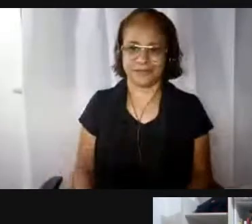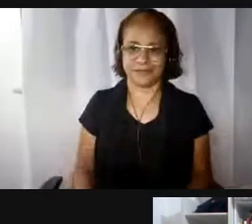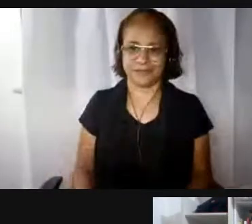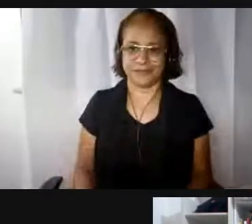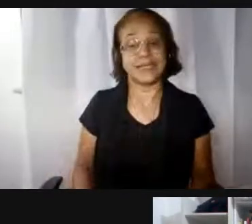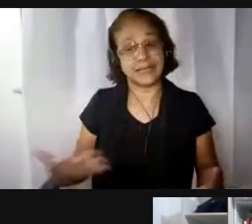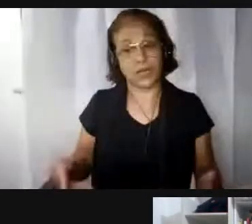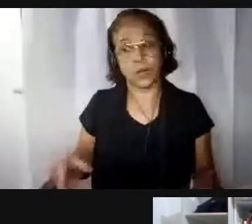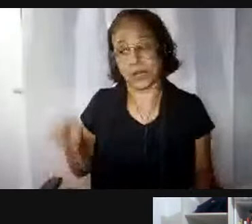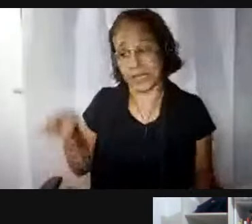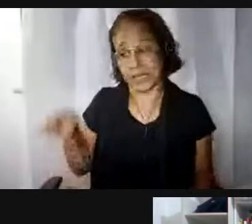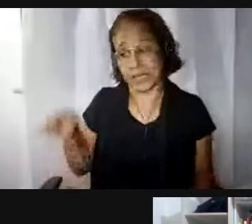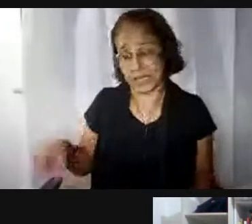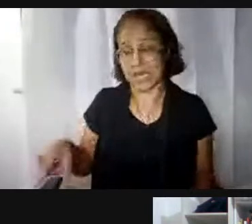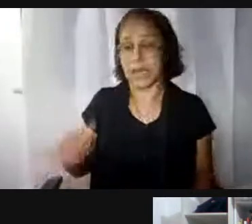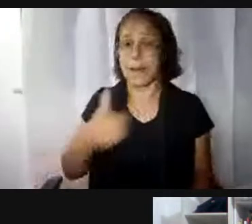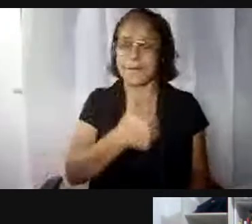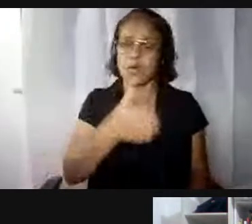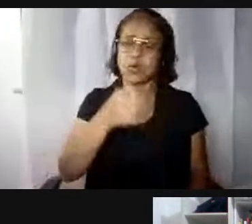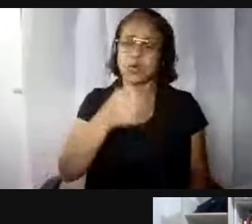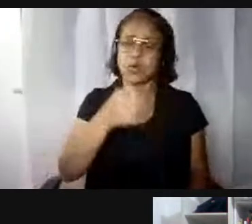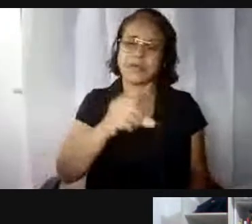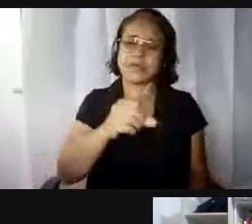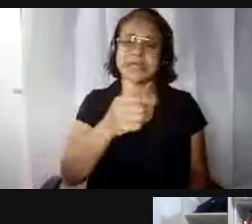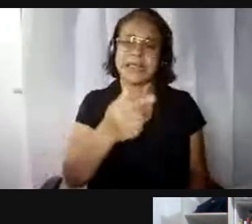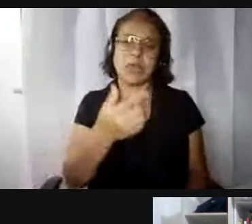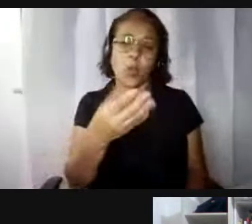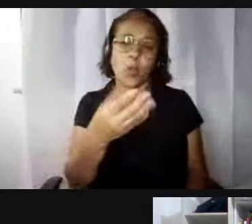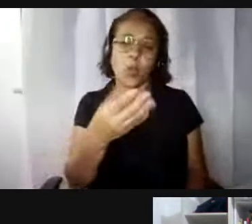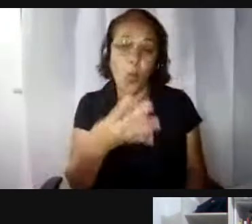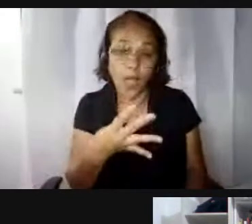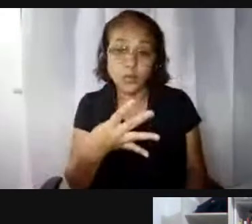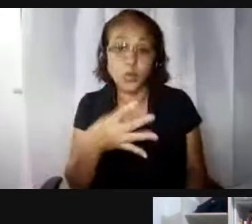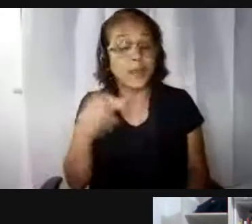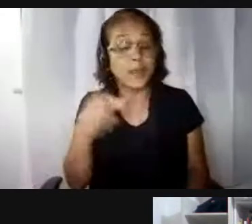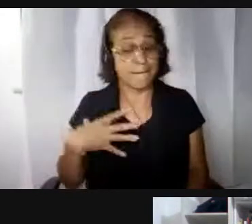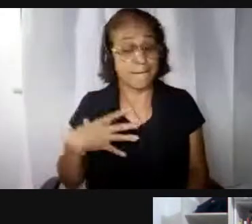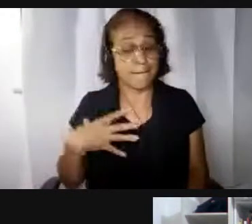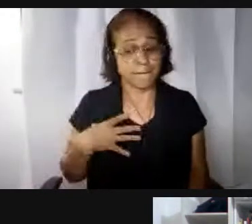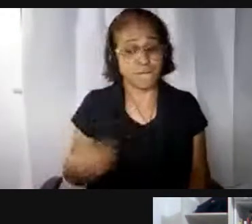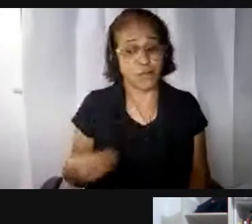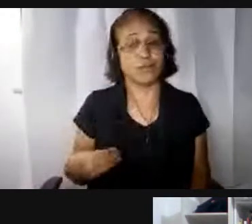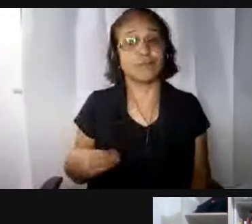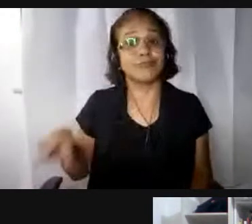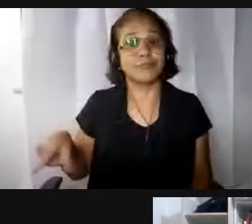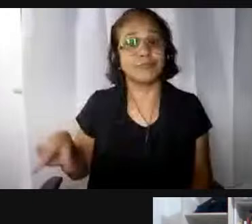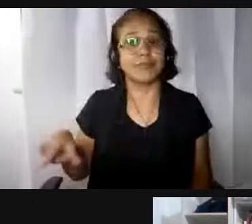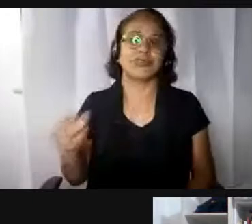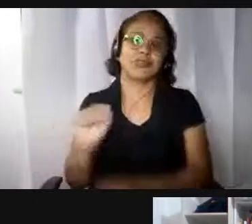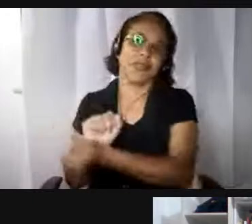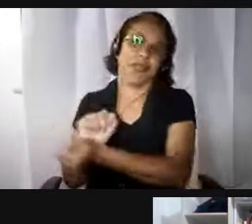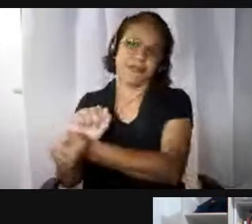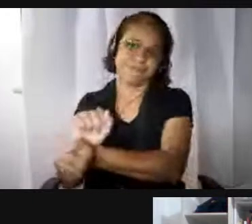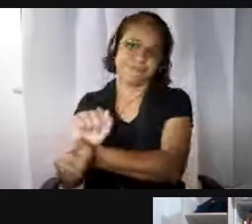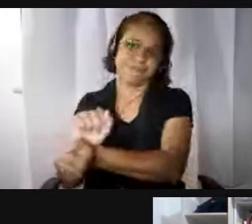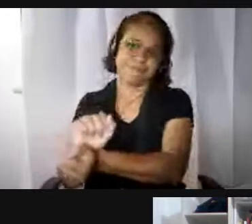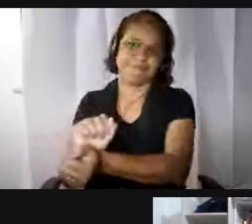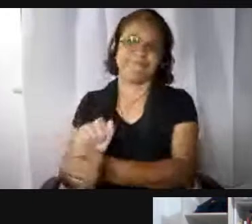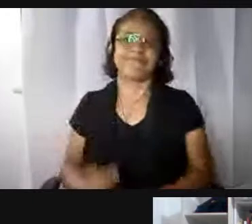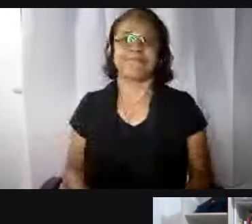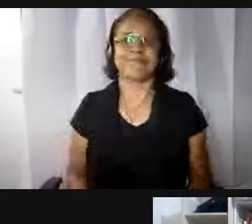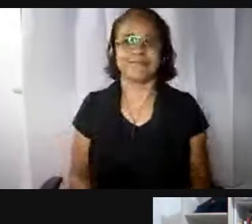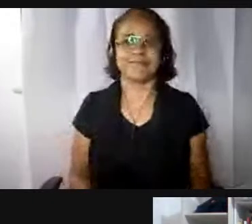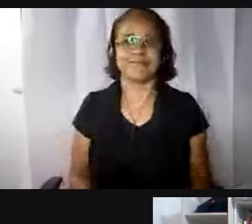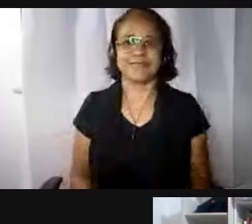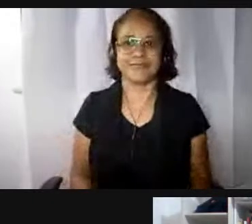em 1864 que é filho da escrava. E como a escravidão é negra, a gente sabe que o filho da escrava, né, é negro,